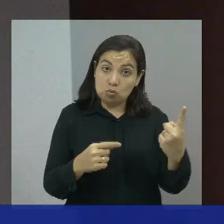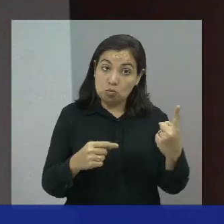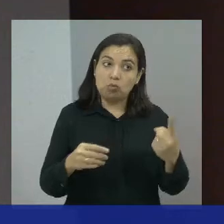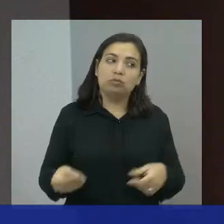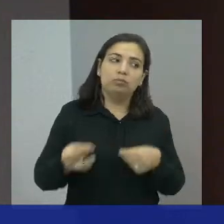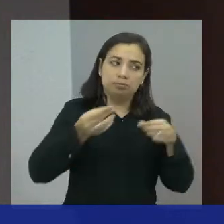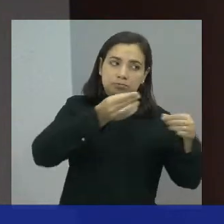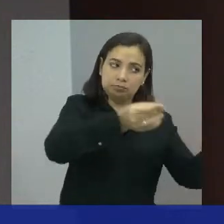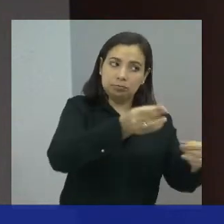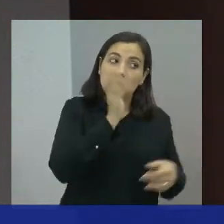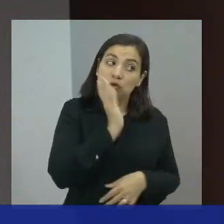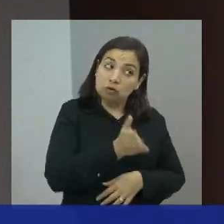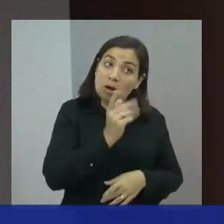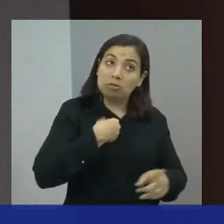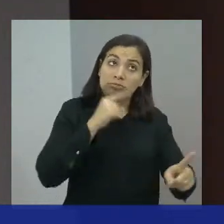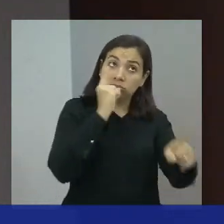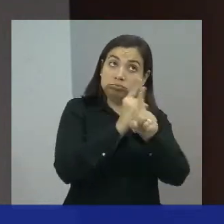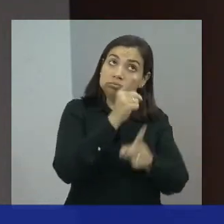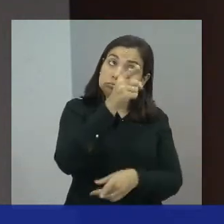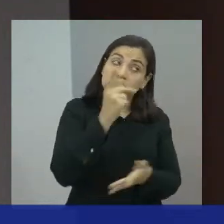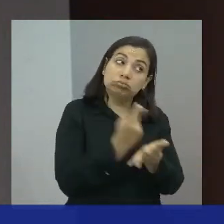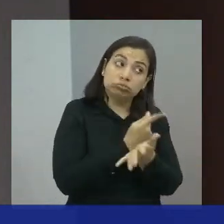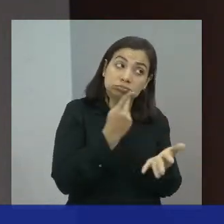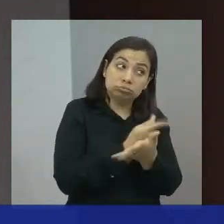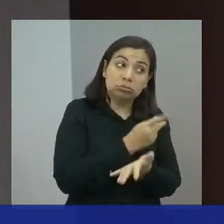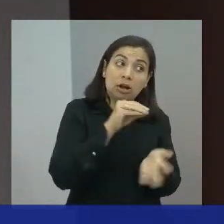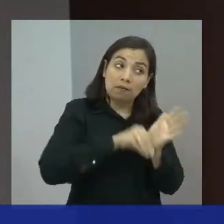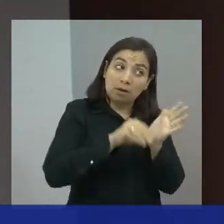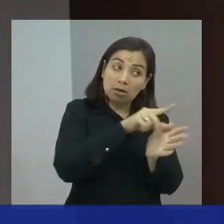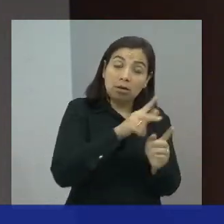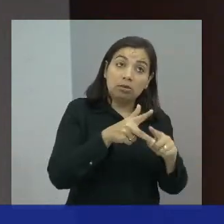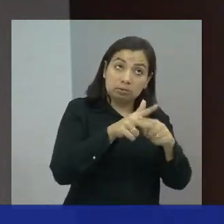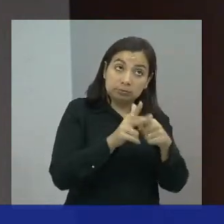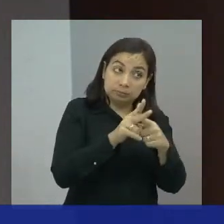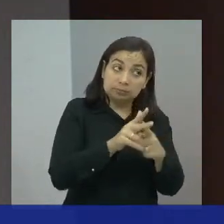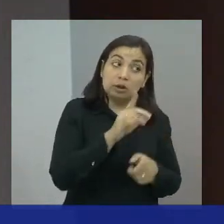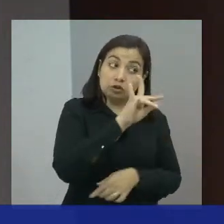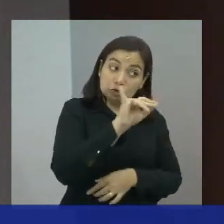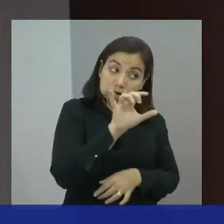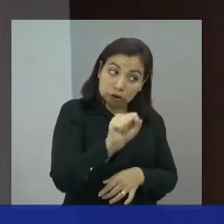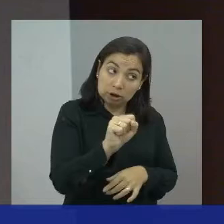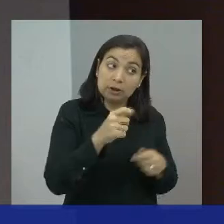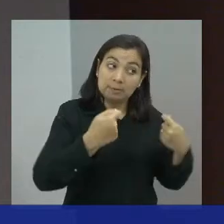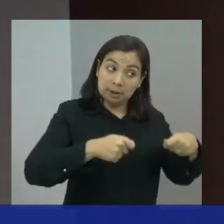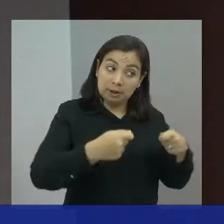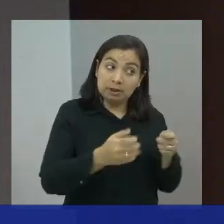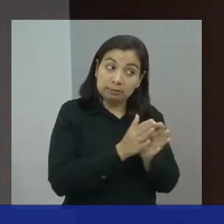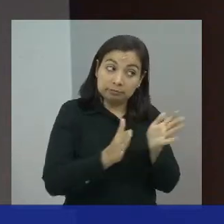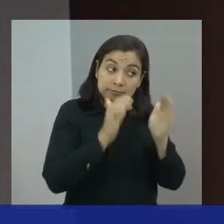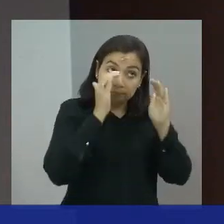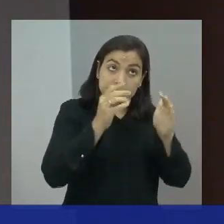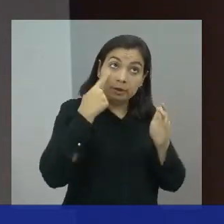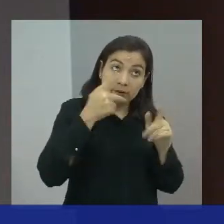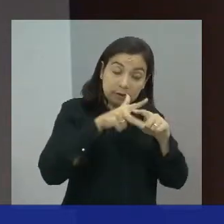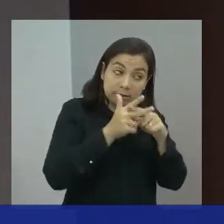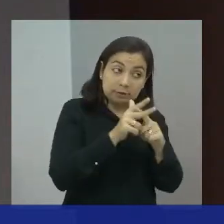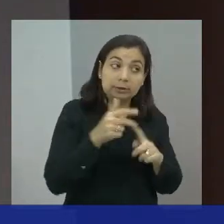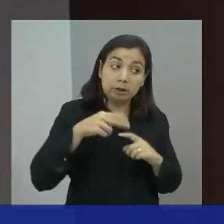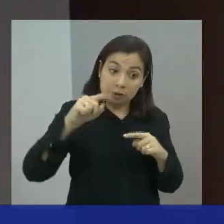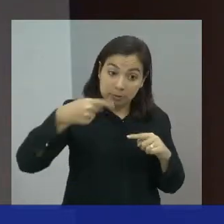já constatou a infração naquele momento que ele está lá. E ele faz um termo de advertência nas